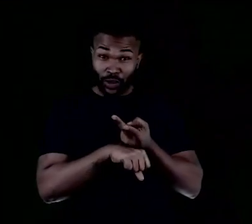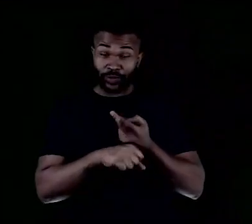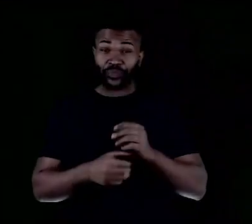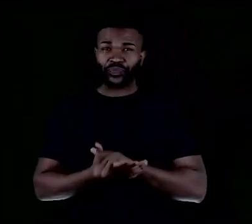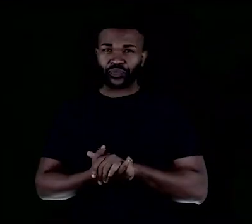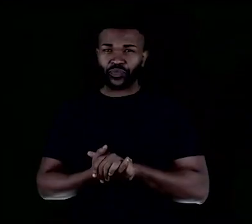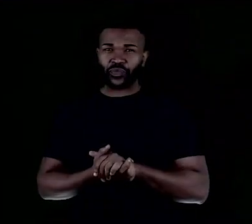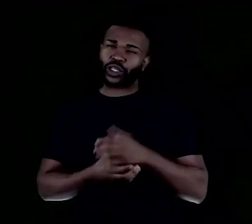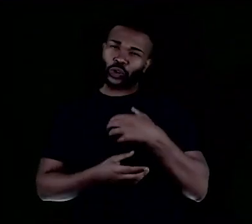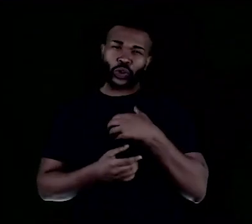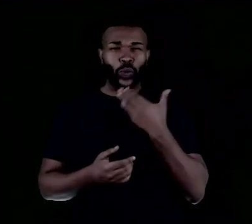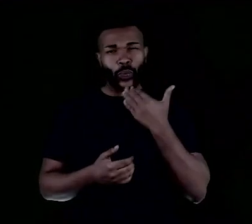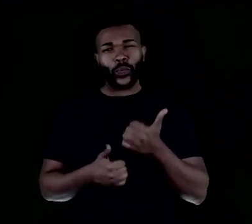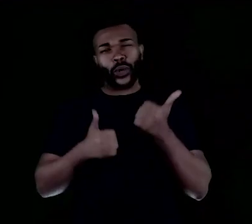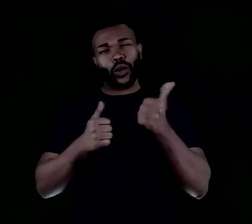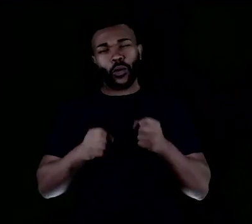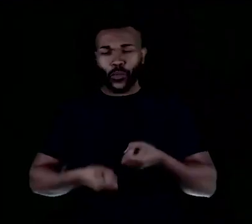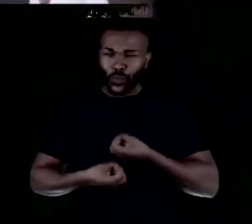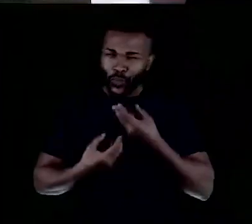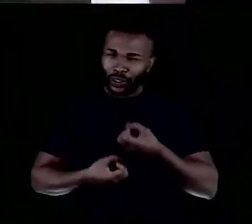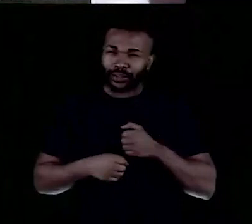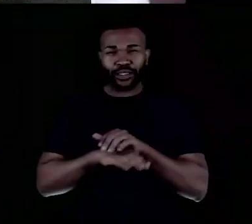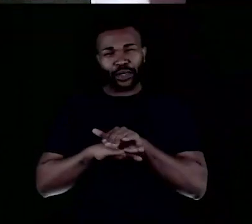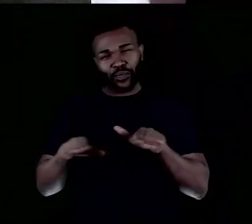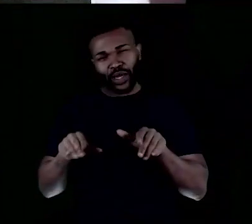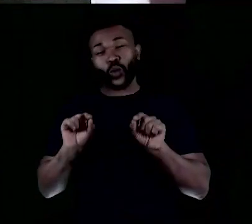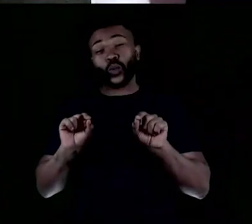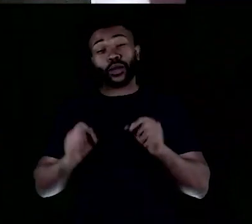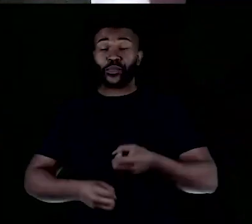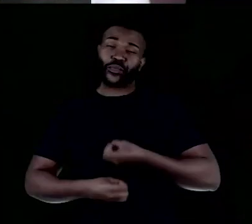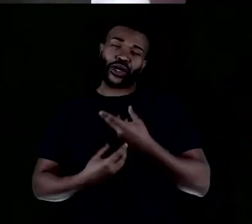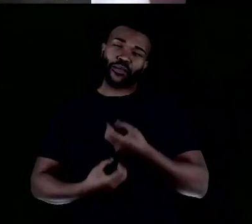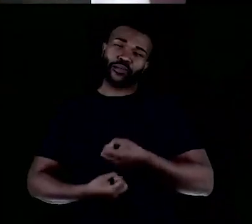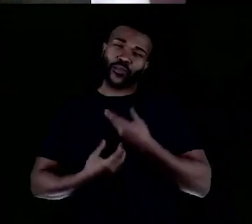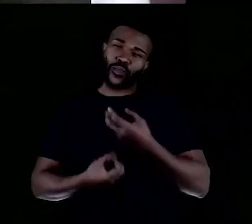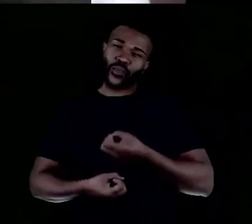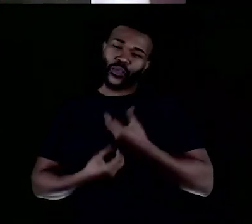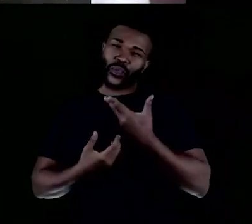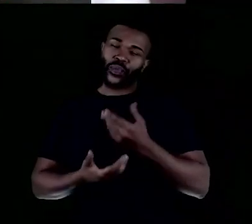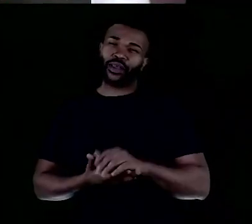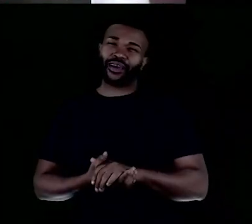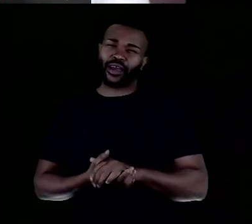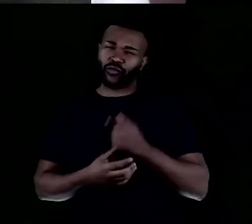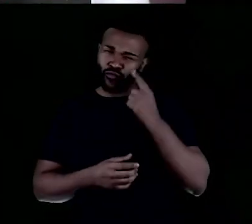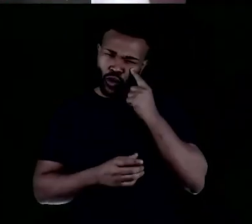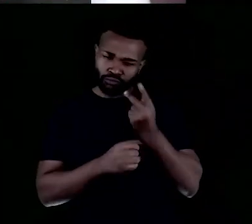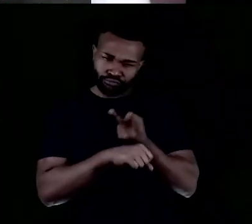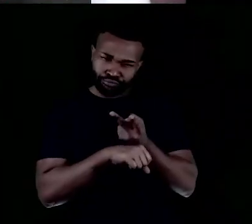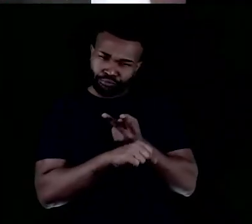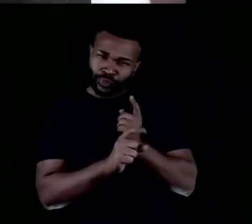Bom, vou buscar um poema aqui também, então. Oba! Acho que a melhor forma de acabar uma mesa poética é com um